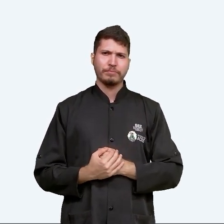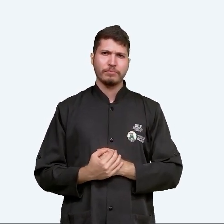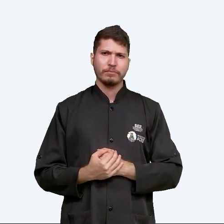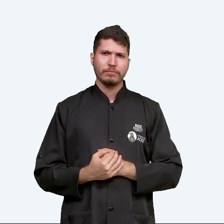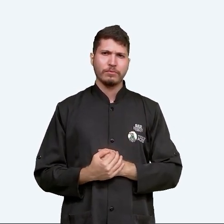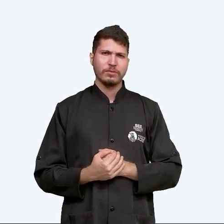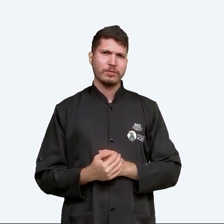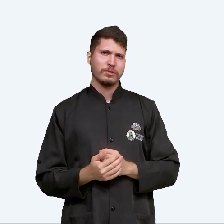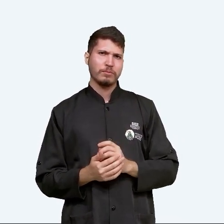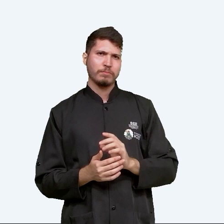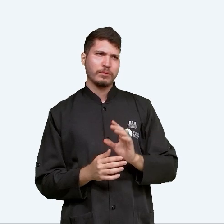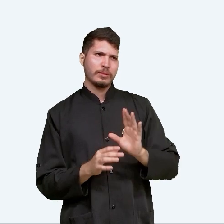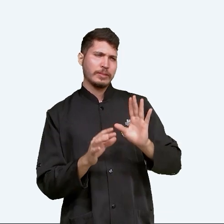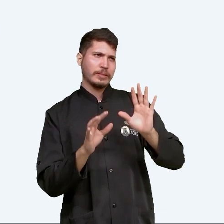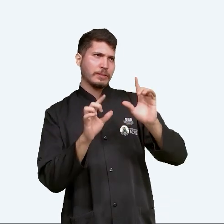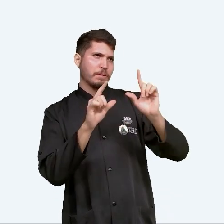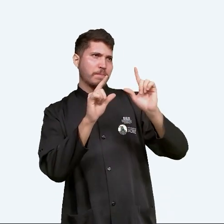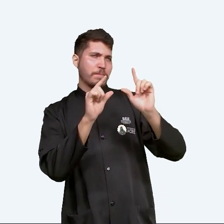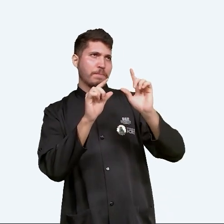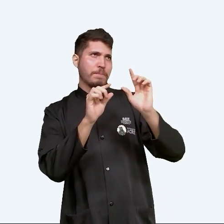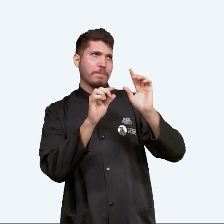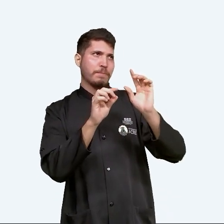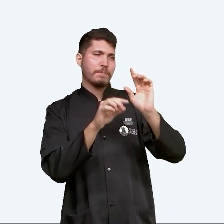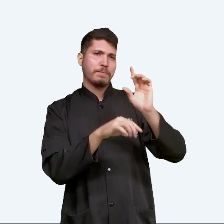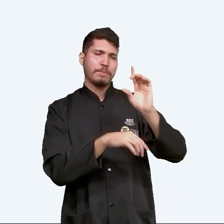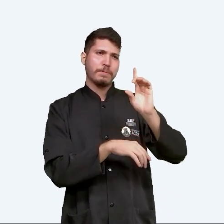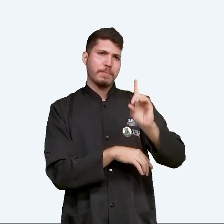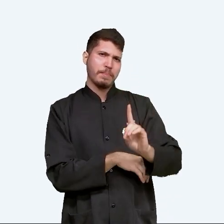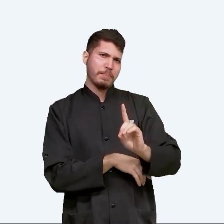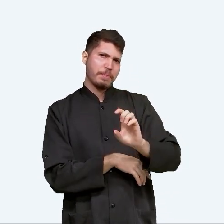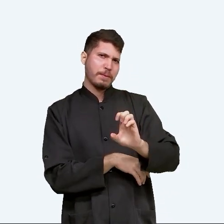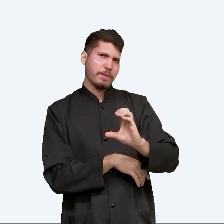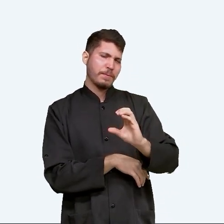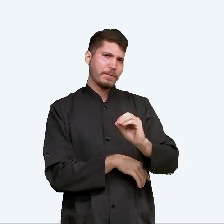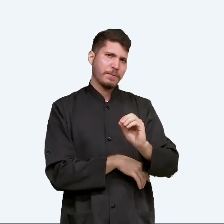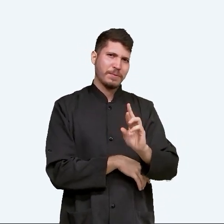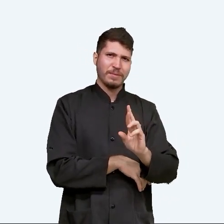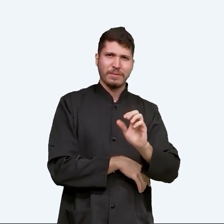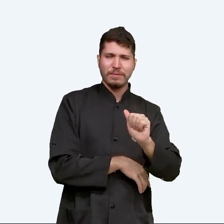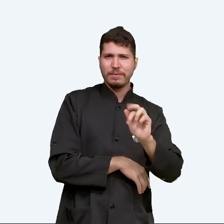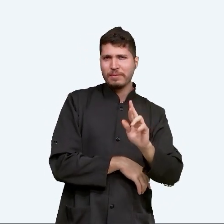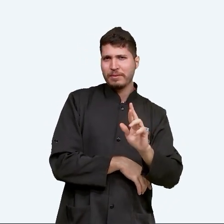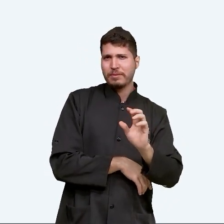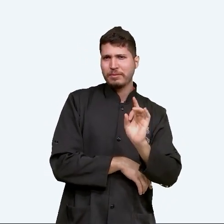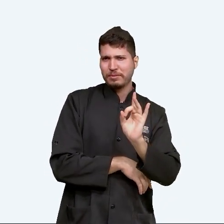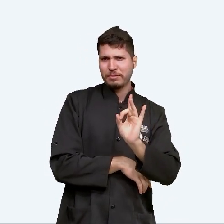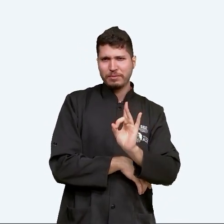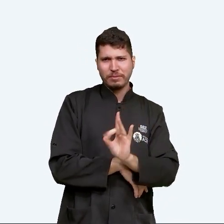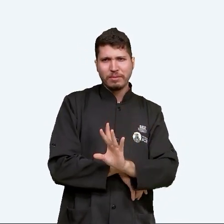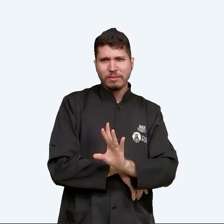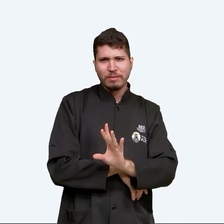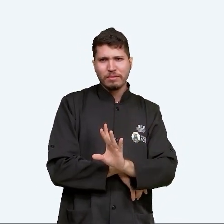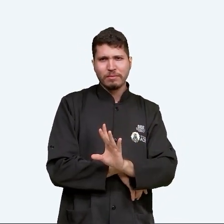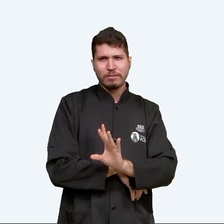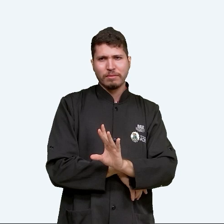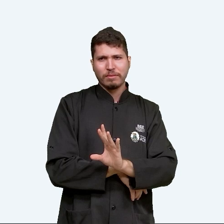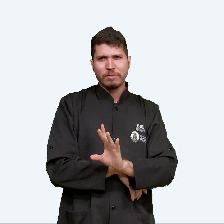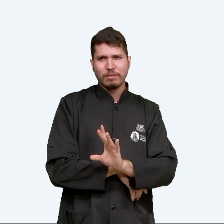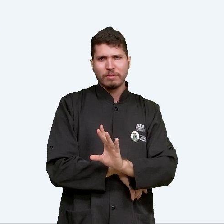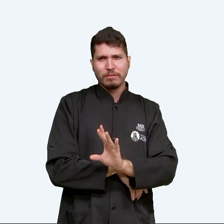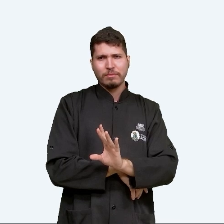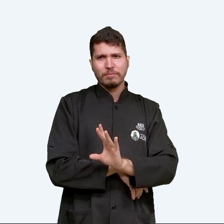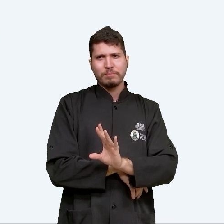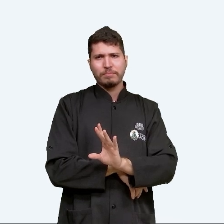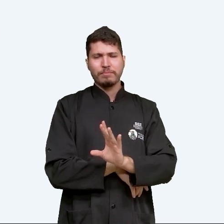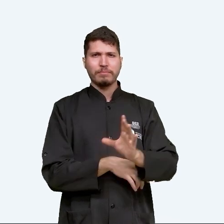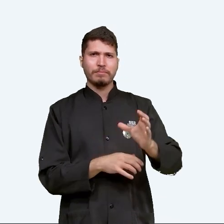isso mesmo, de acordo com o que a gente leu sobre a história das artes visuais e da música, e principalmente aquele conhecimento adquirido que